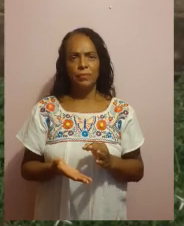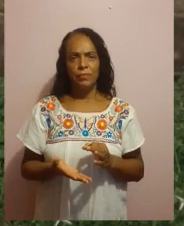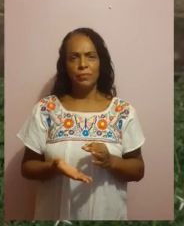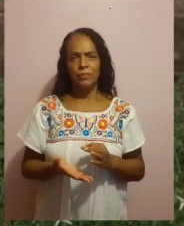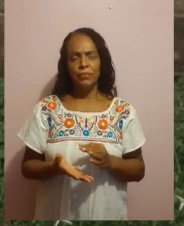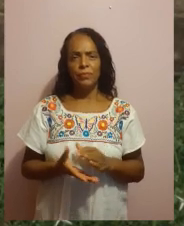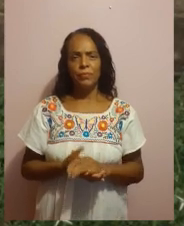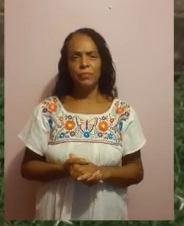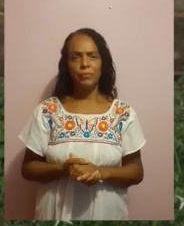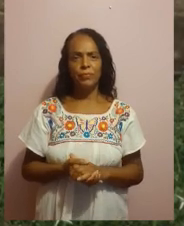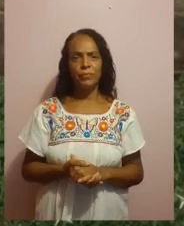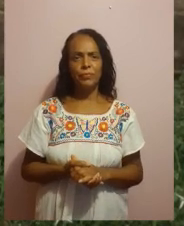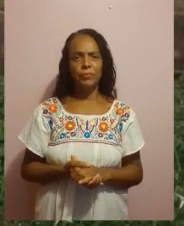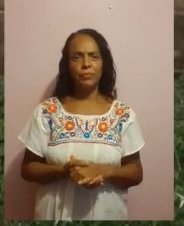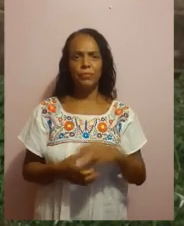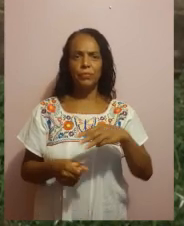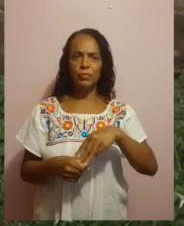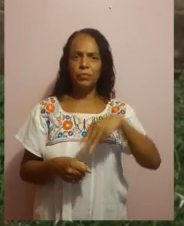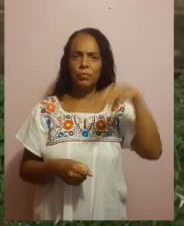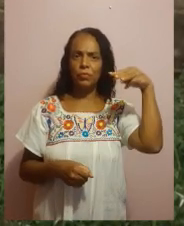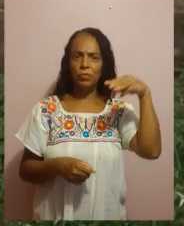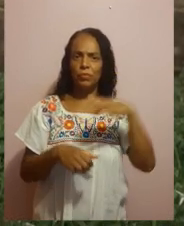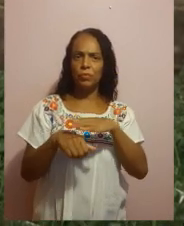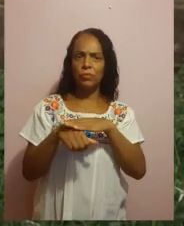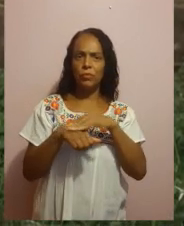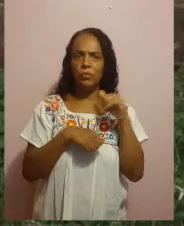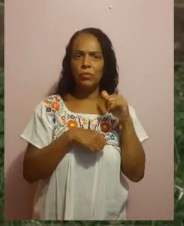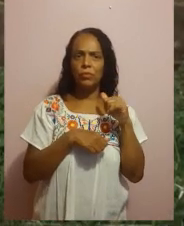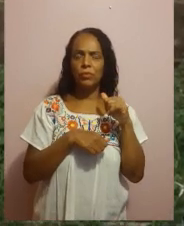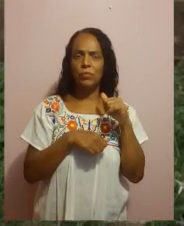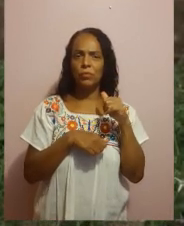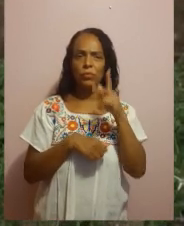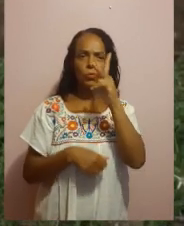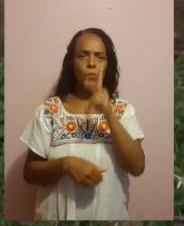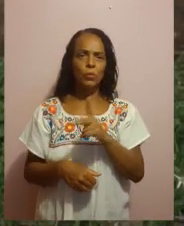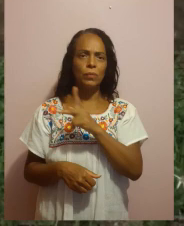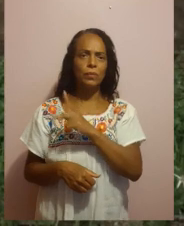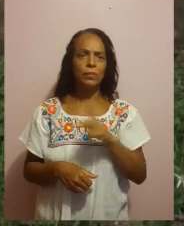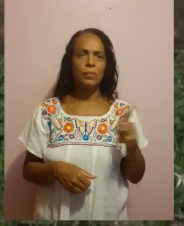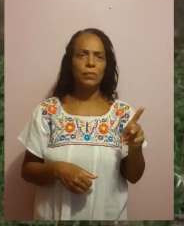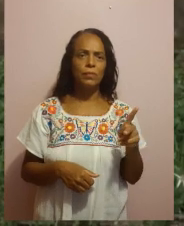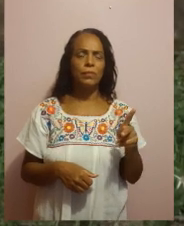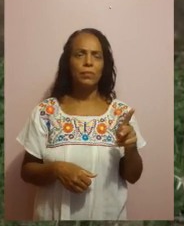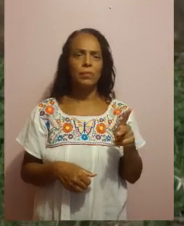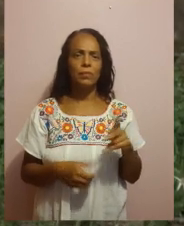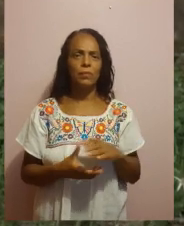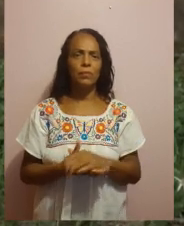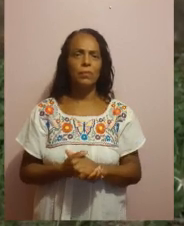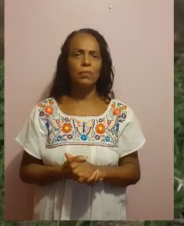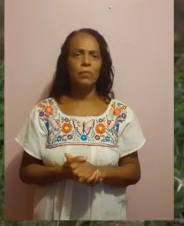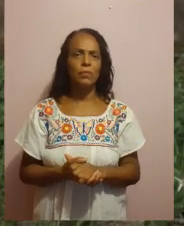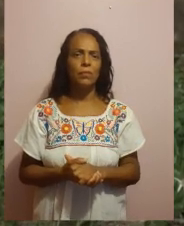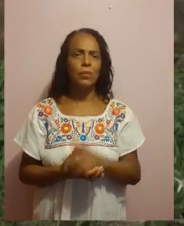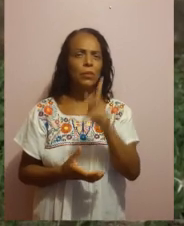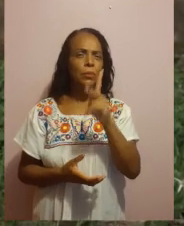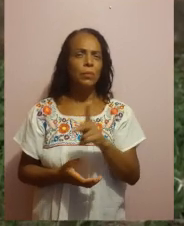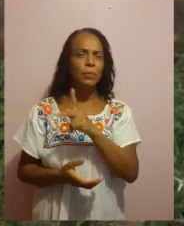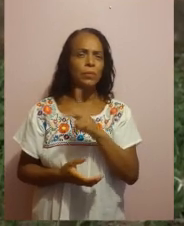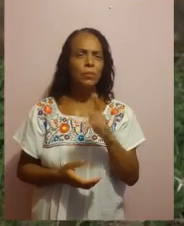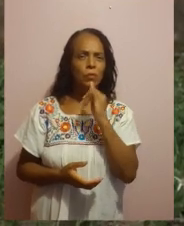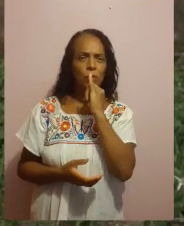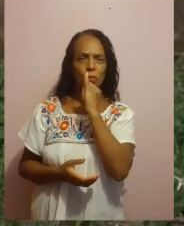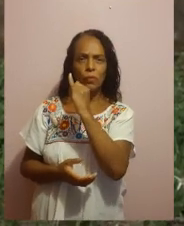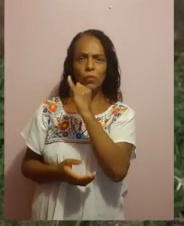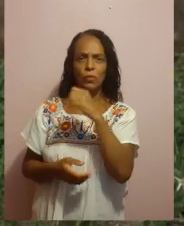ele então foi chamado pelo padre, e o padre disse para